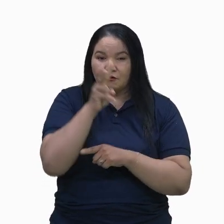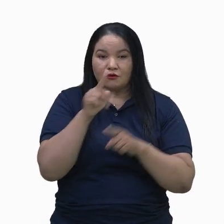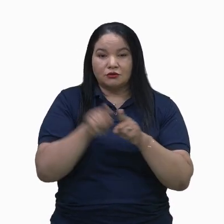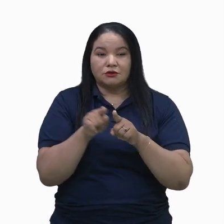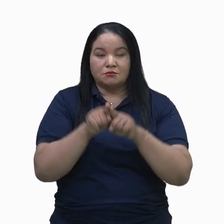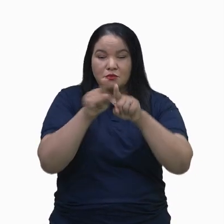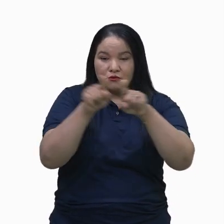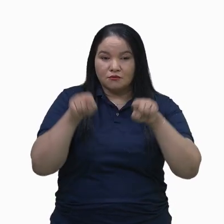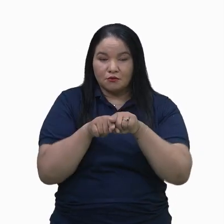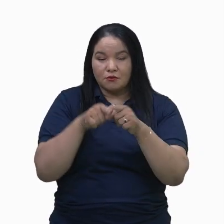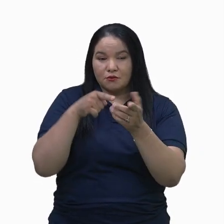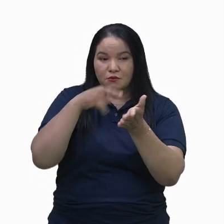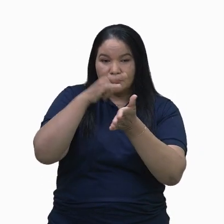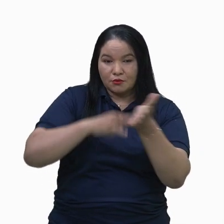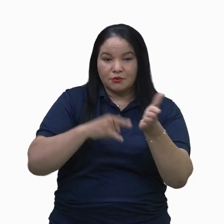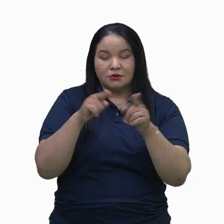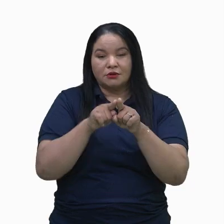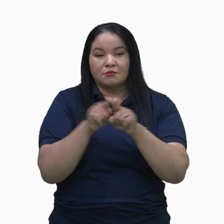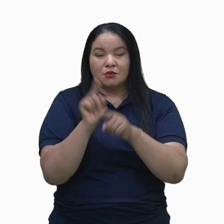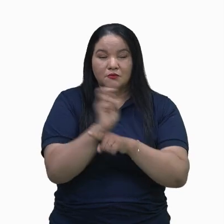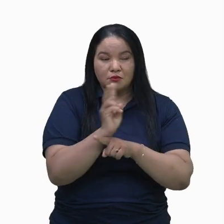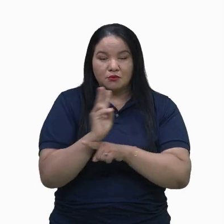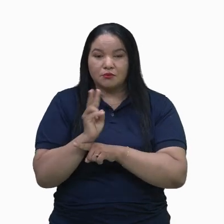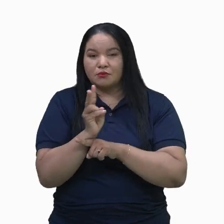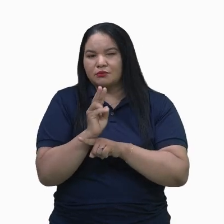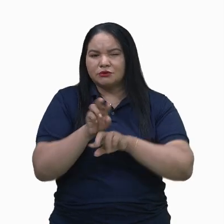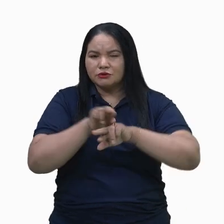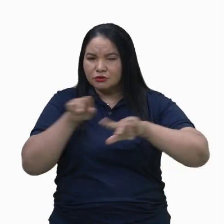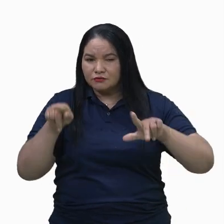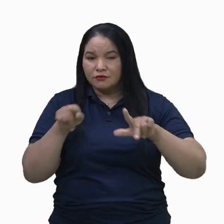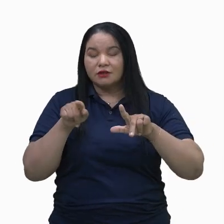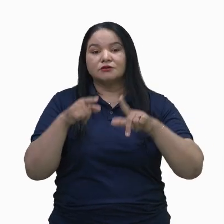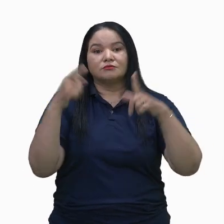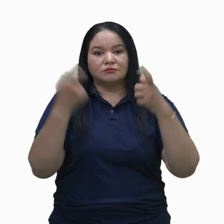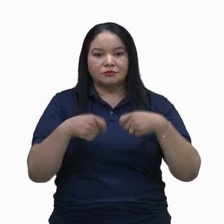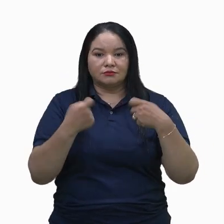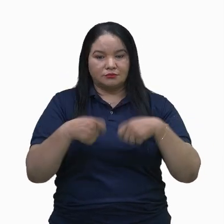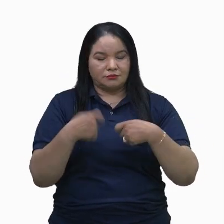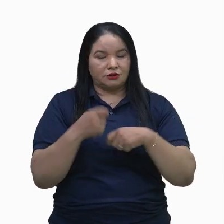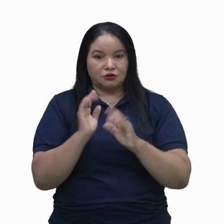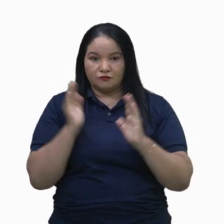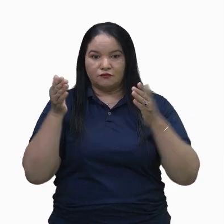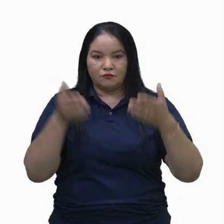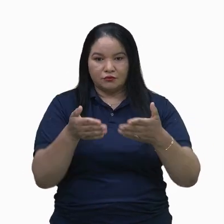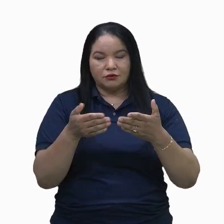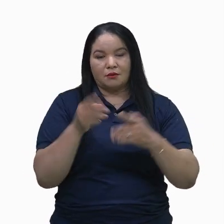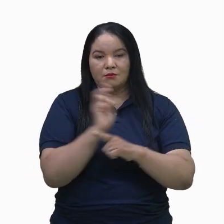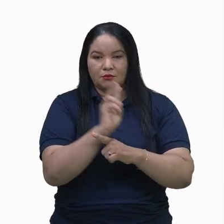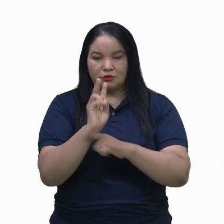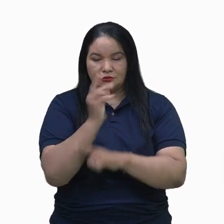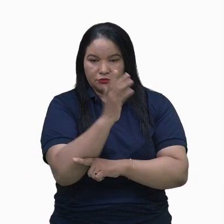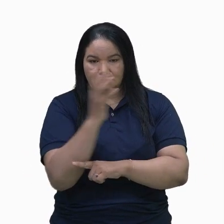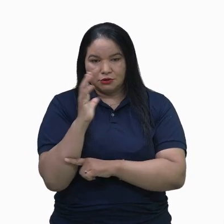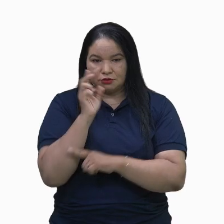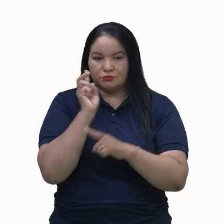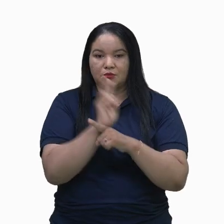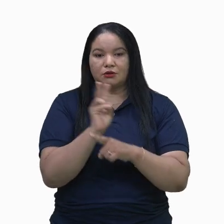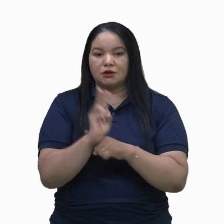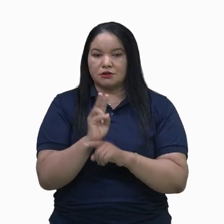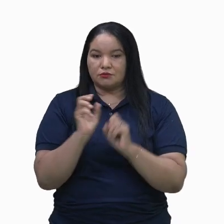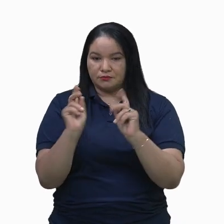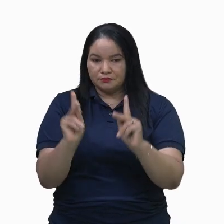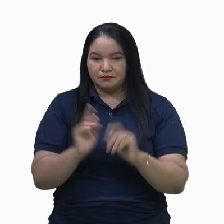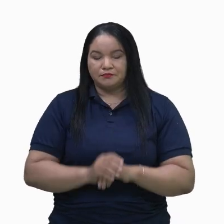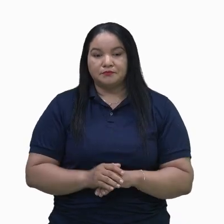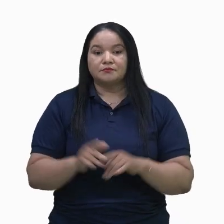reforma agrária, monitoramento, tudo aquilo que é aparelho, né, voltado para a proteção ambiental.